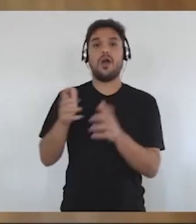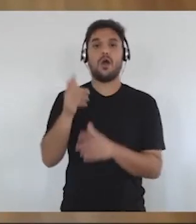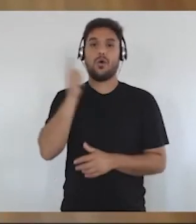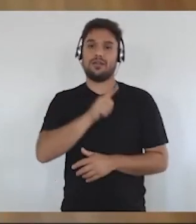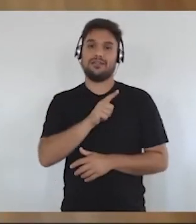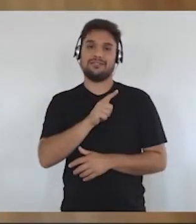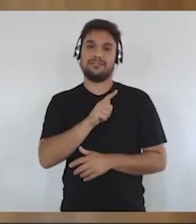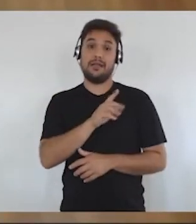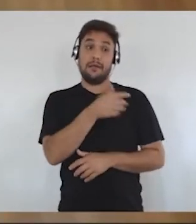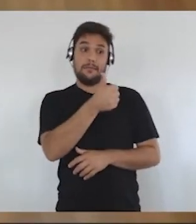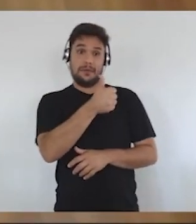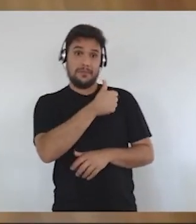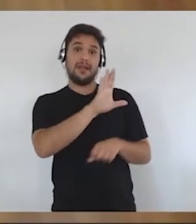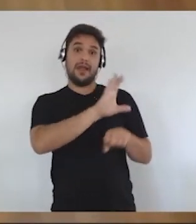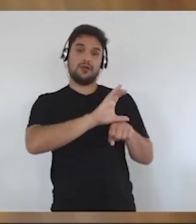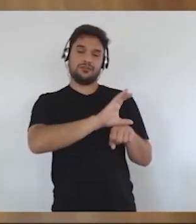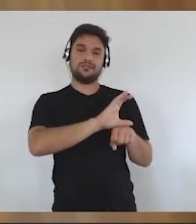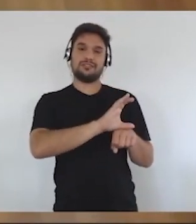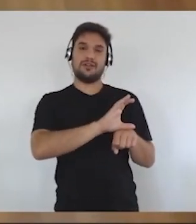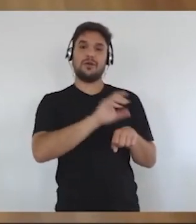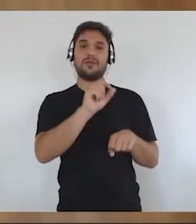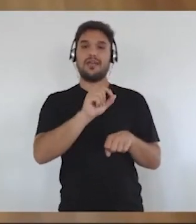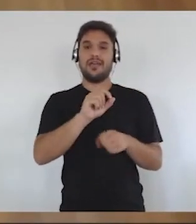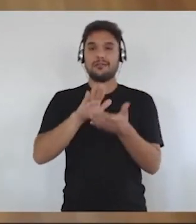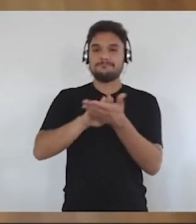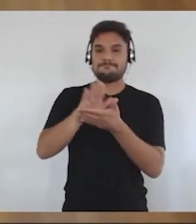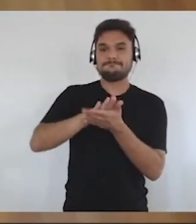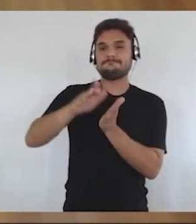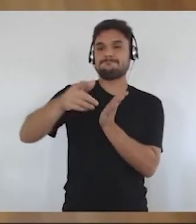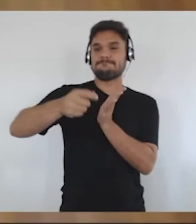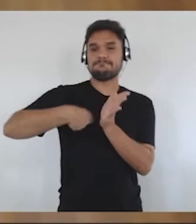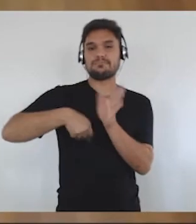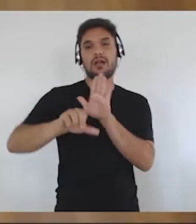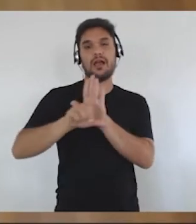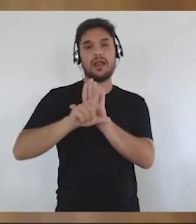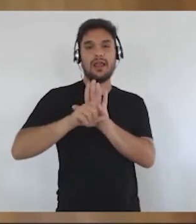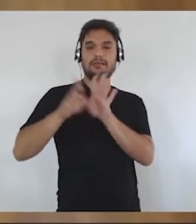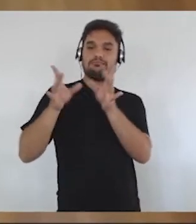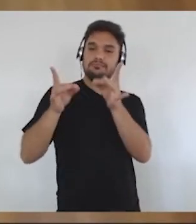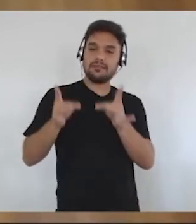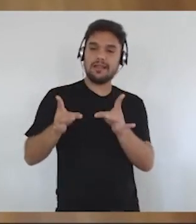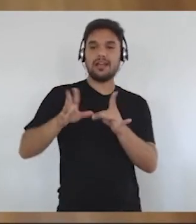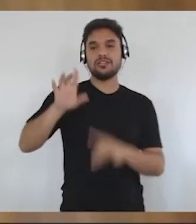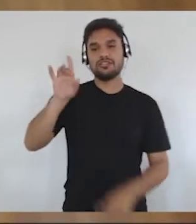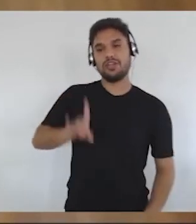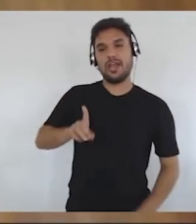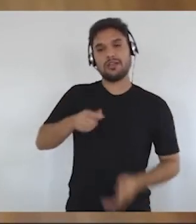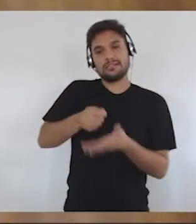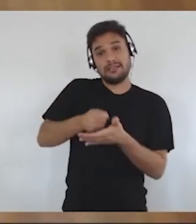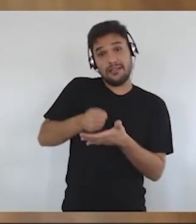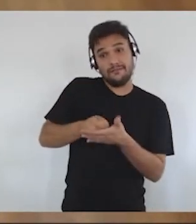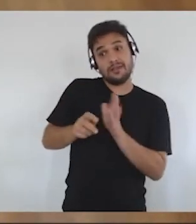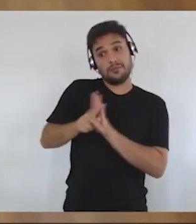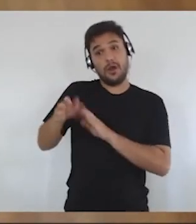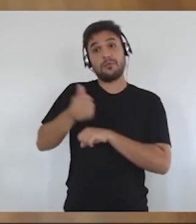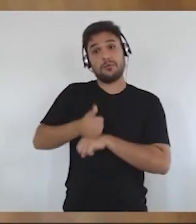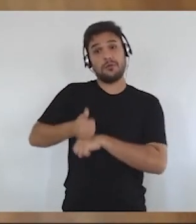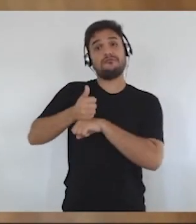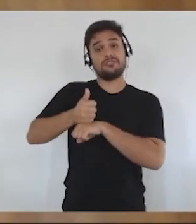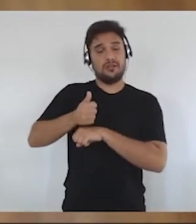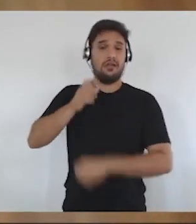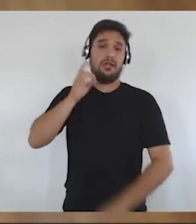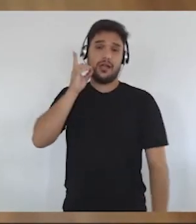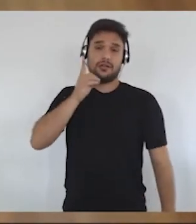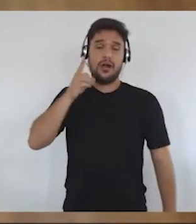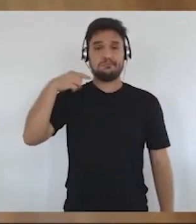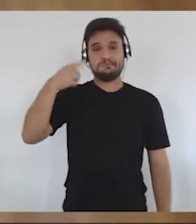depois da constitucionalização, que é a edição de uma lei que prevê direitos e deveres dos advogados. E uma